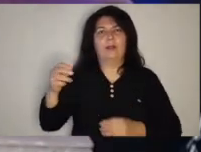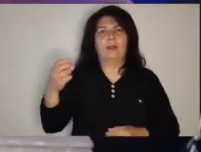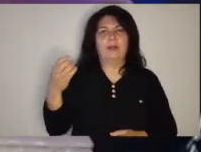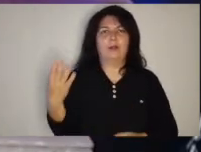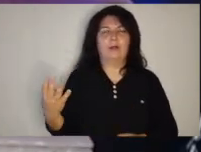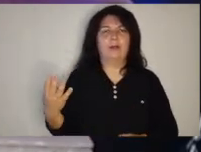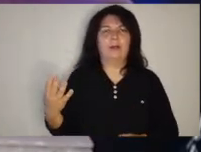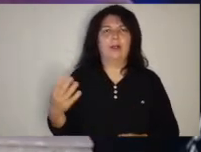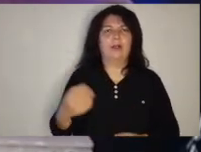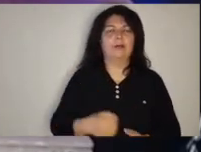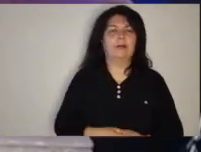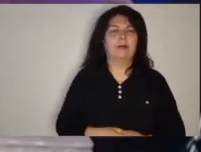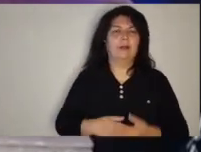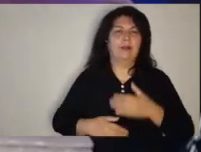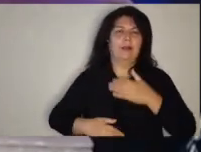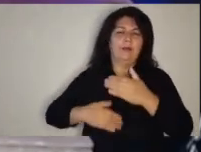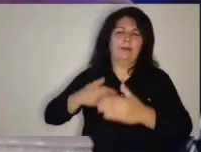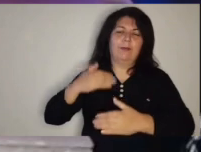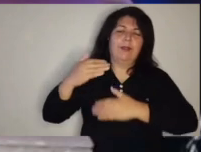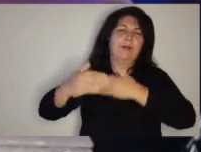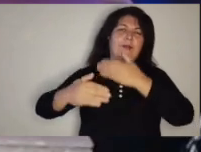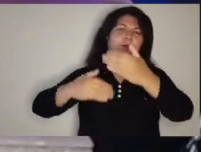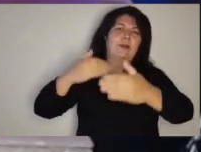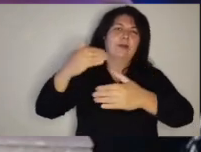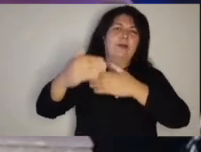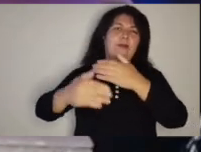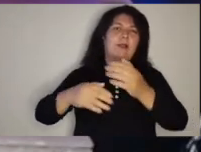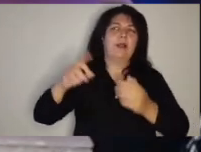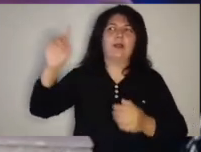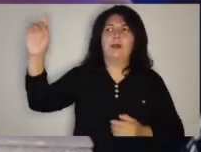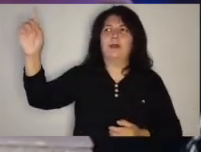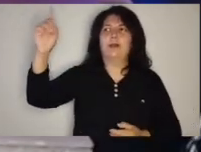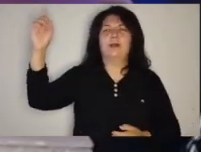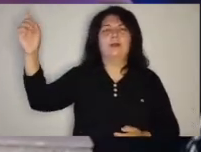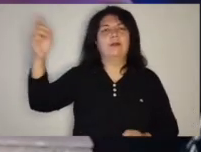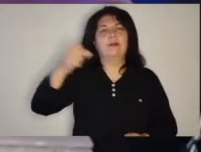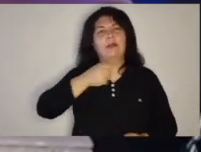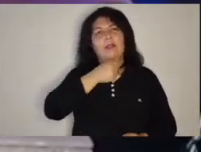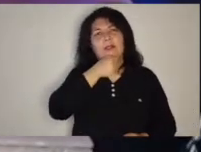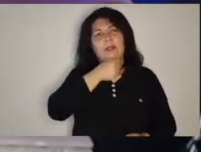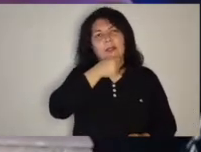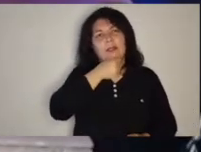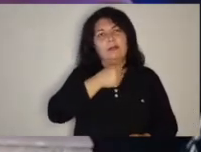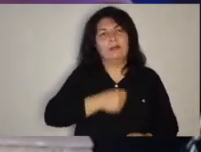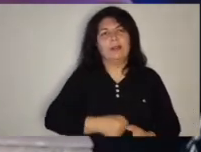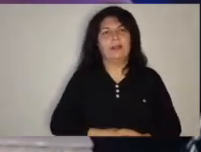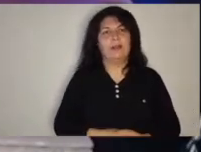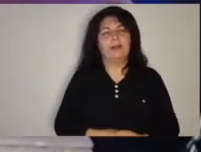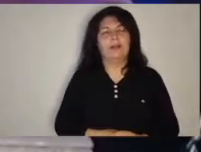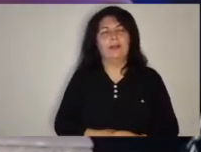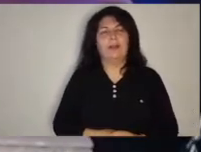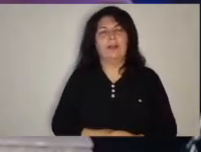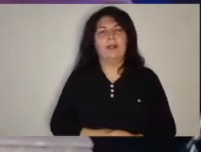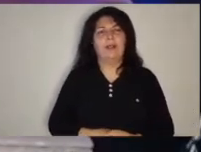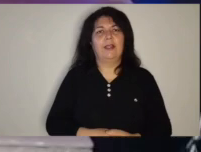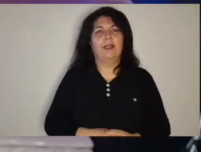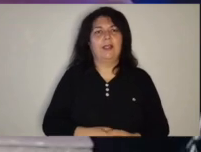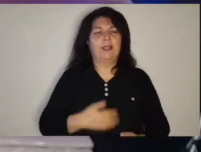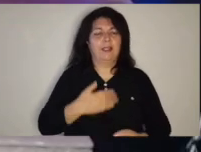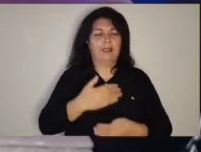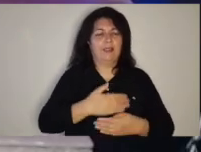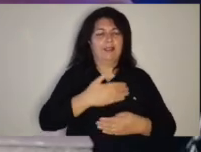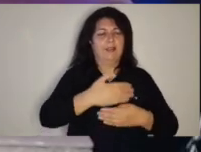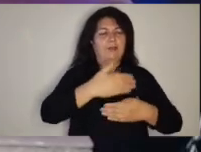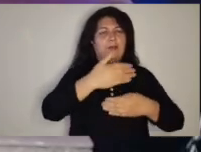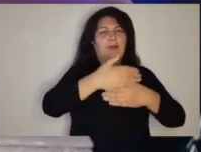Crônicas 26, versículo 4, irmãos, se passar um tempo, Davi já está velhinho,